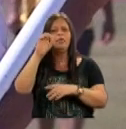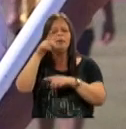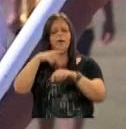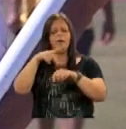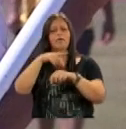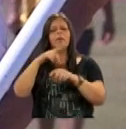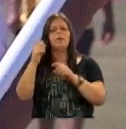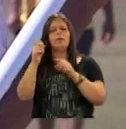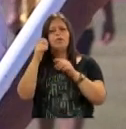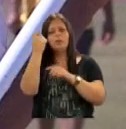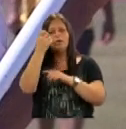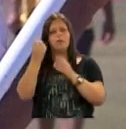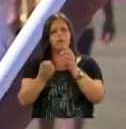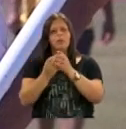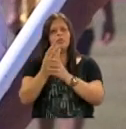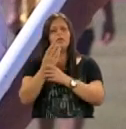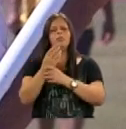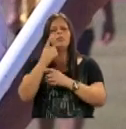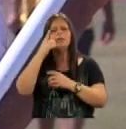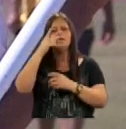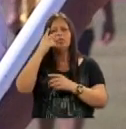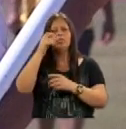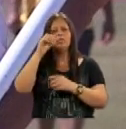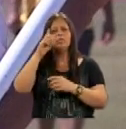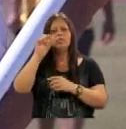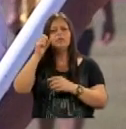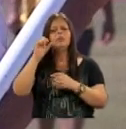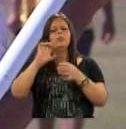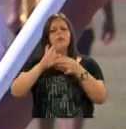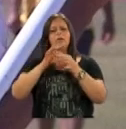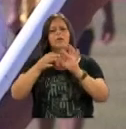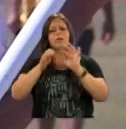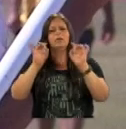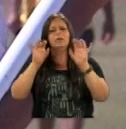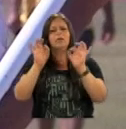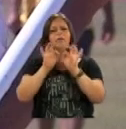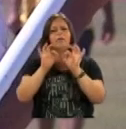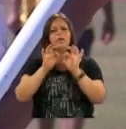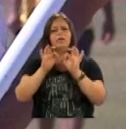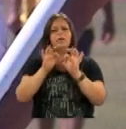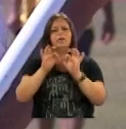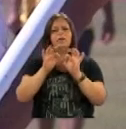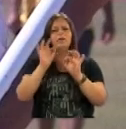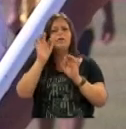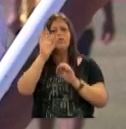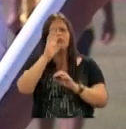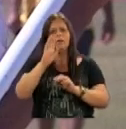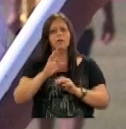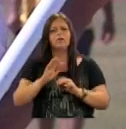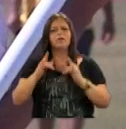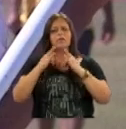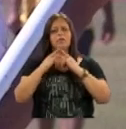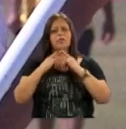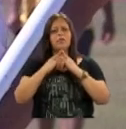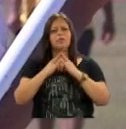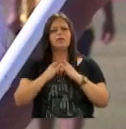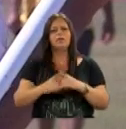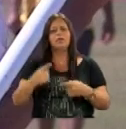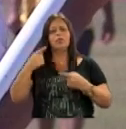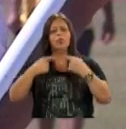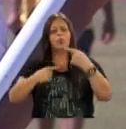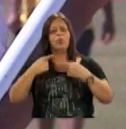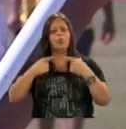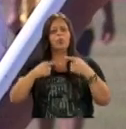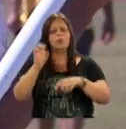sediar em 2018 as olimpíadas especiais promovidas pela federação nacional das entidades a competição